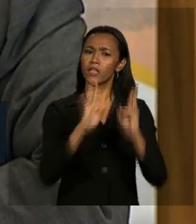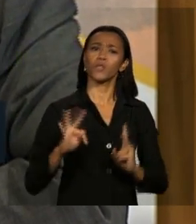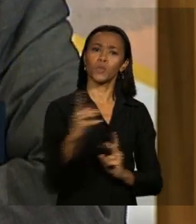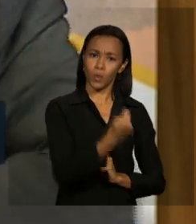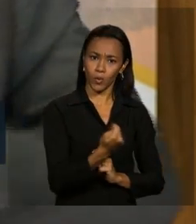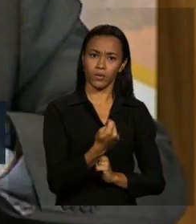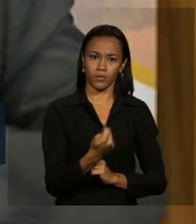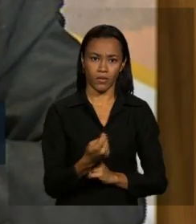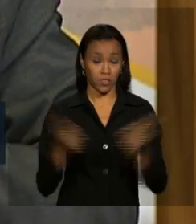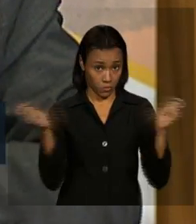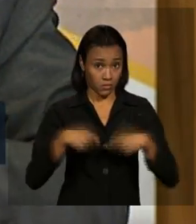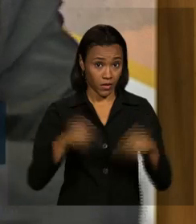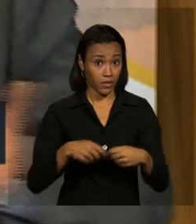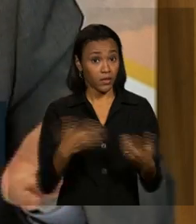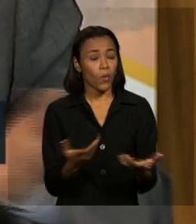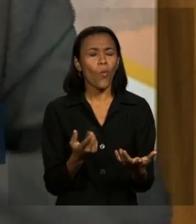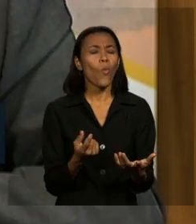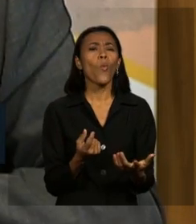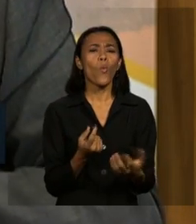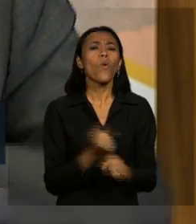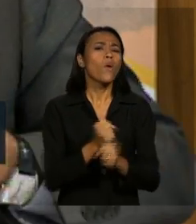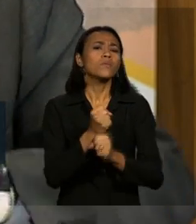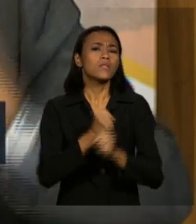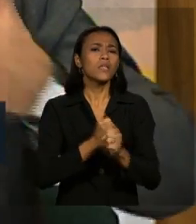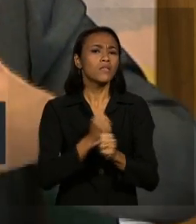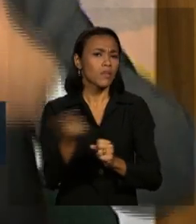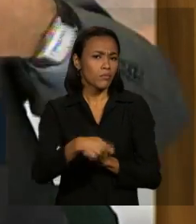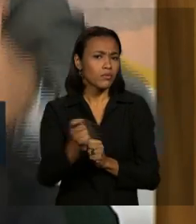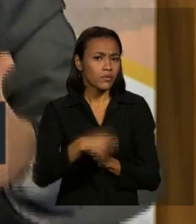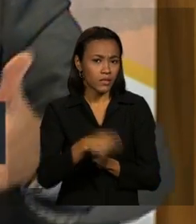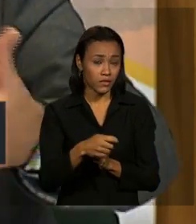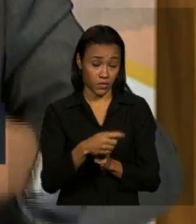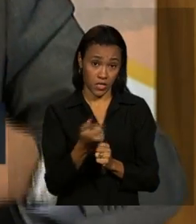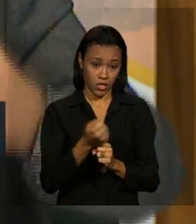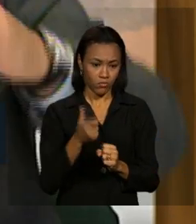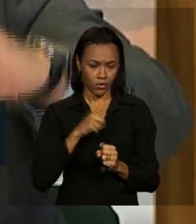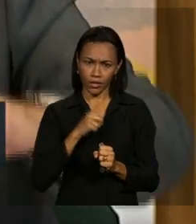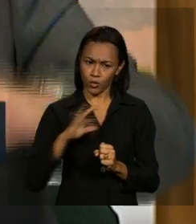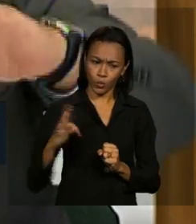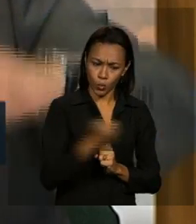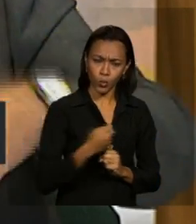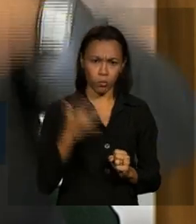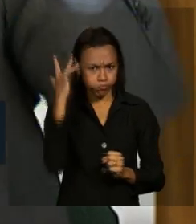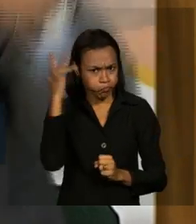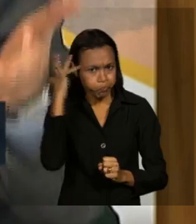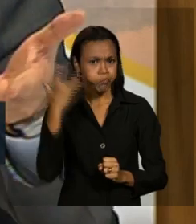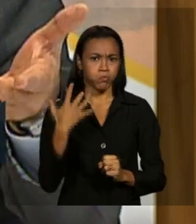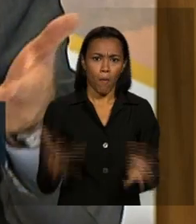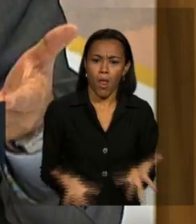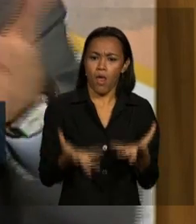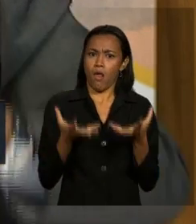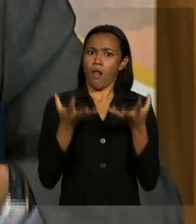eh a a questão é quanto tempo isso leva o fato de você ter a infraestrutura e essa infraestrutura